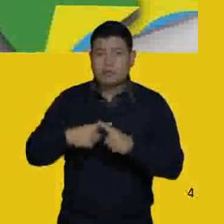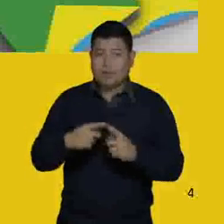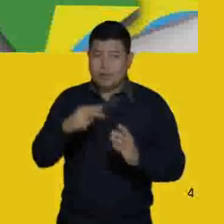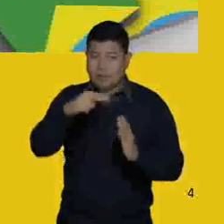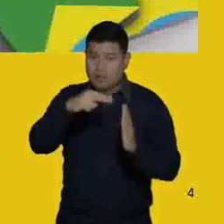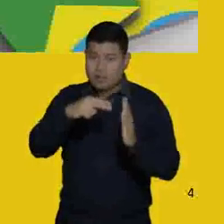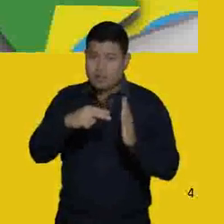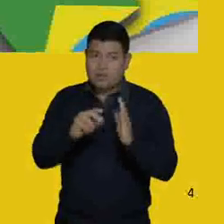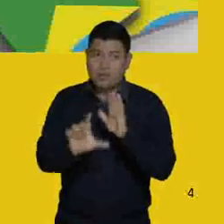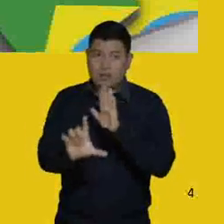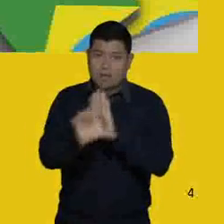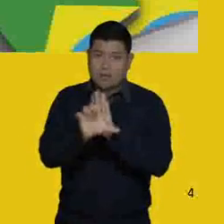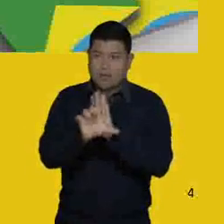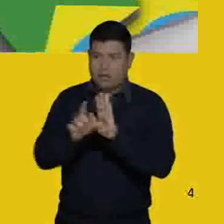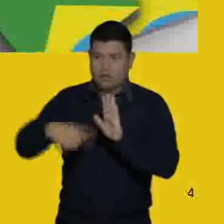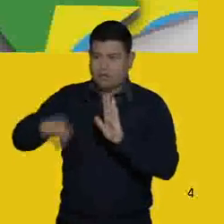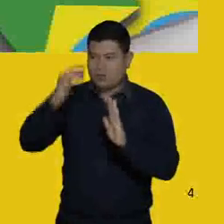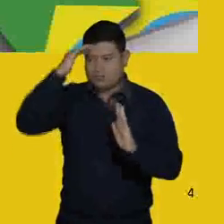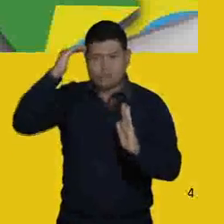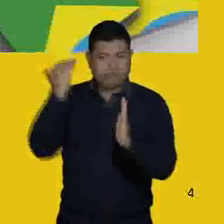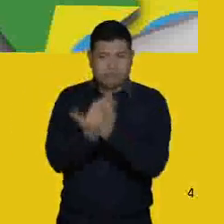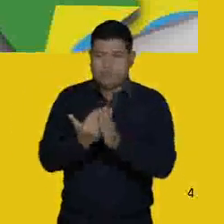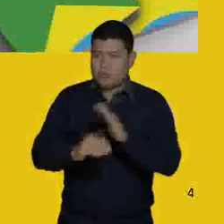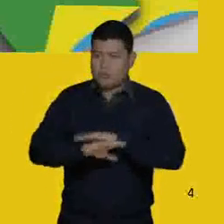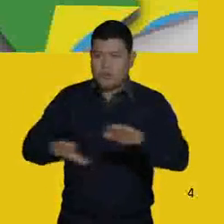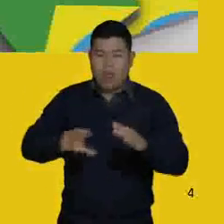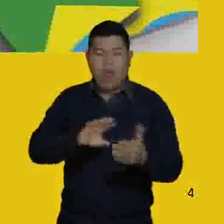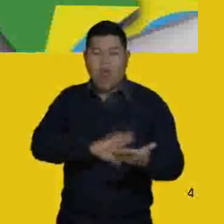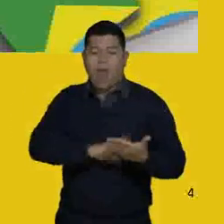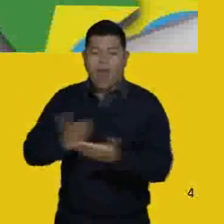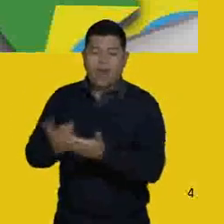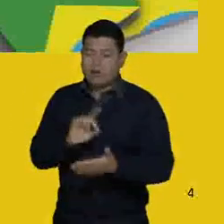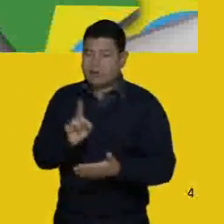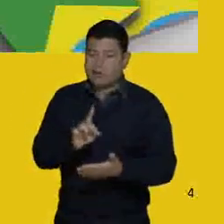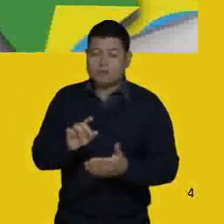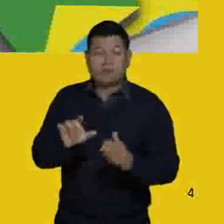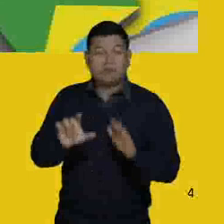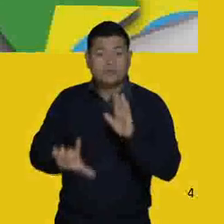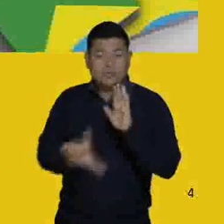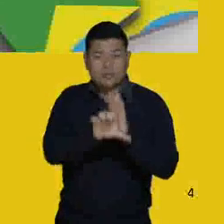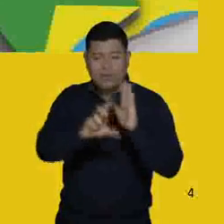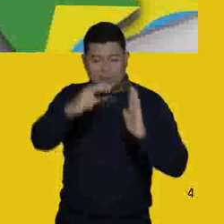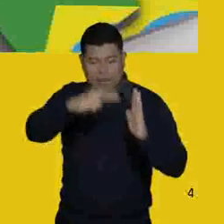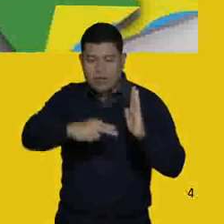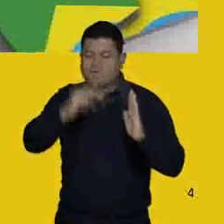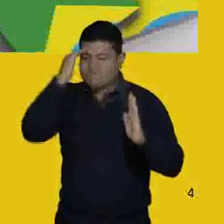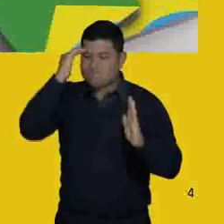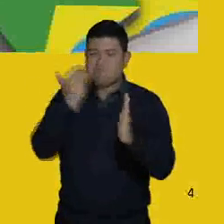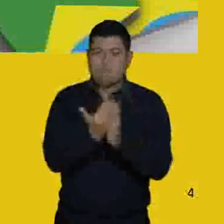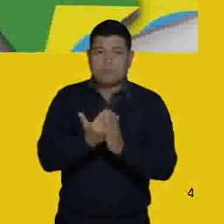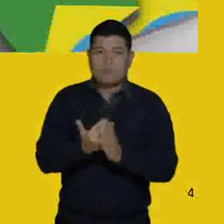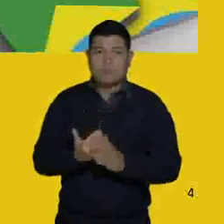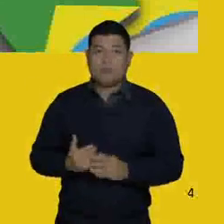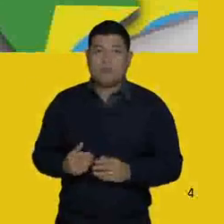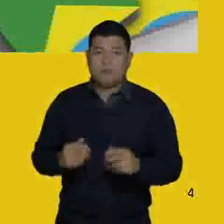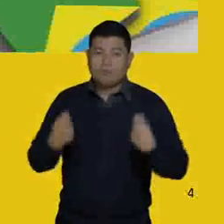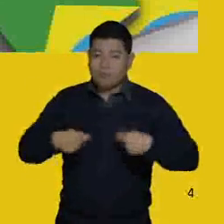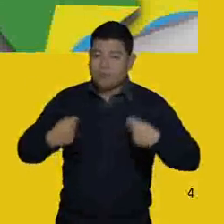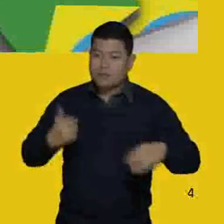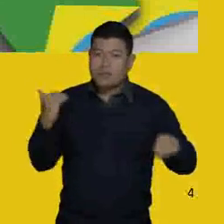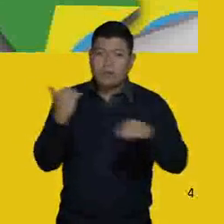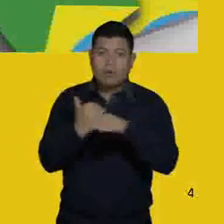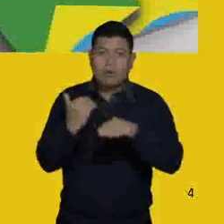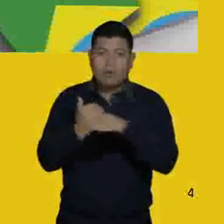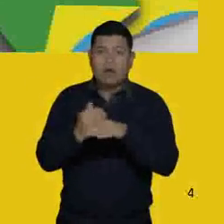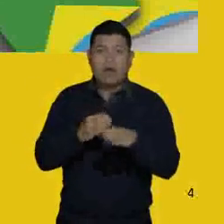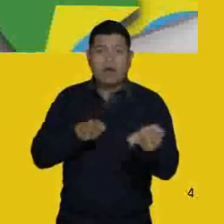cumpre não interpreta então eu vou ler o que tá escrito na lei então igualdade de condições para o acesso e